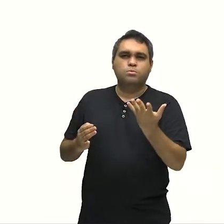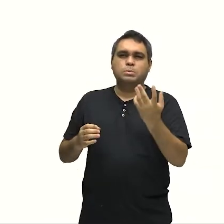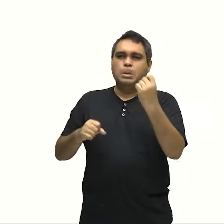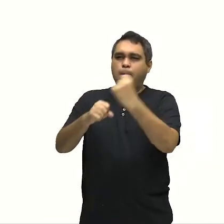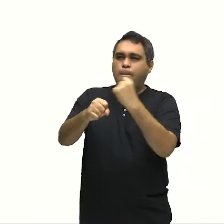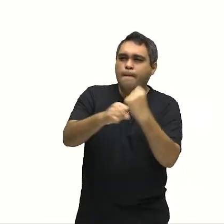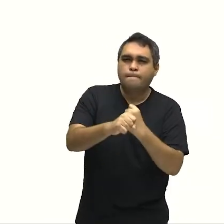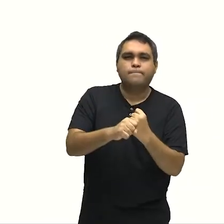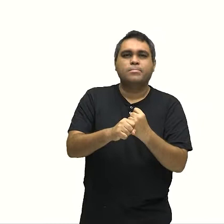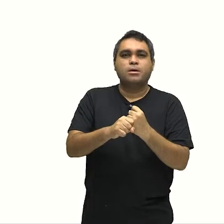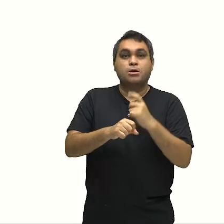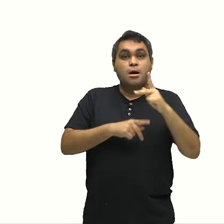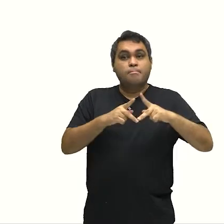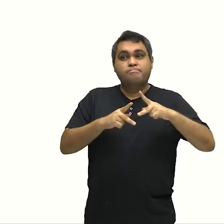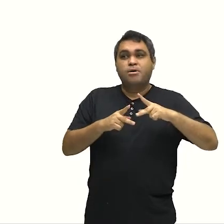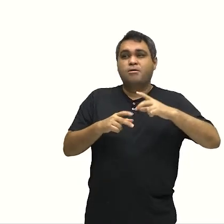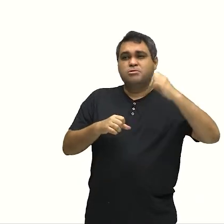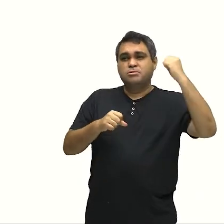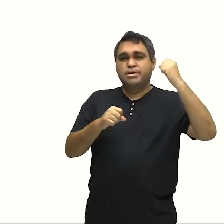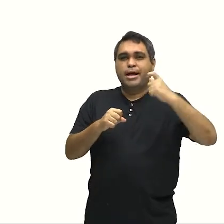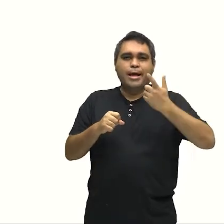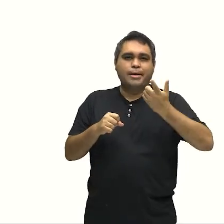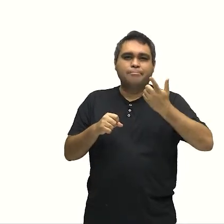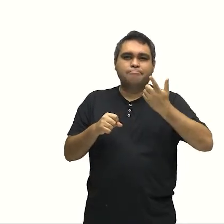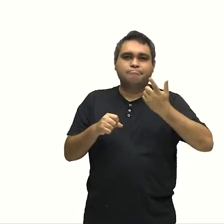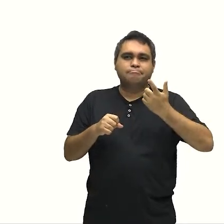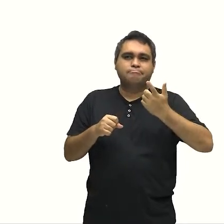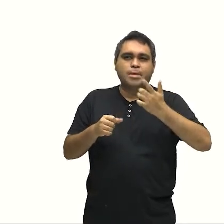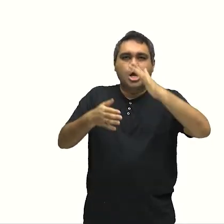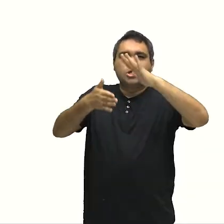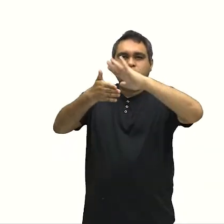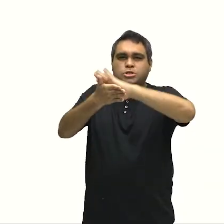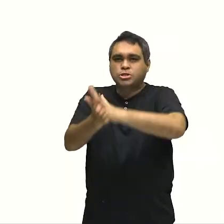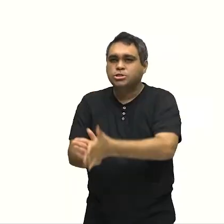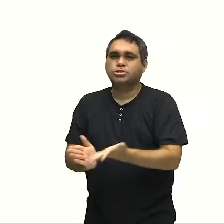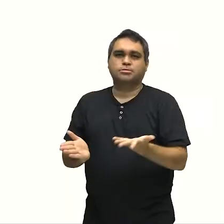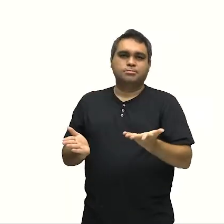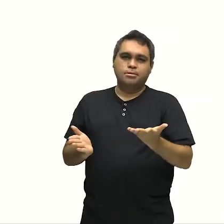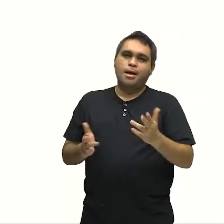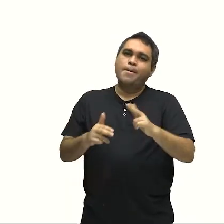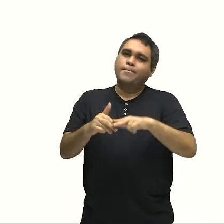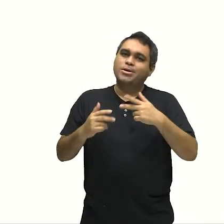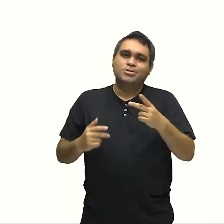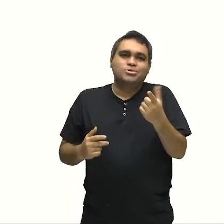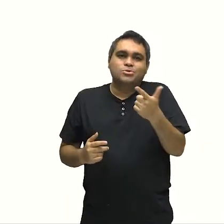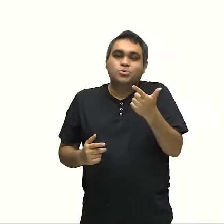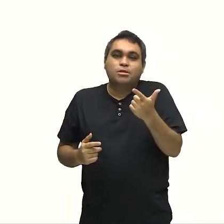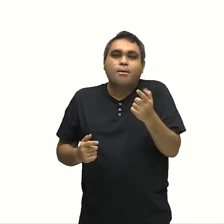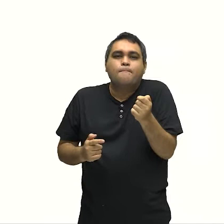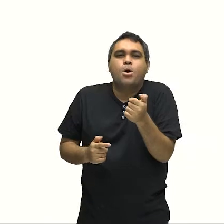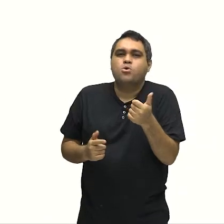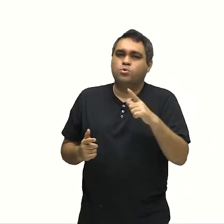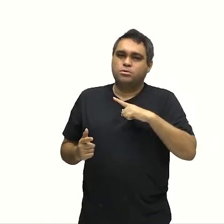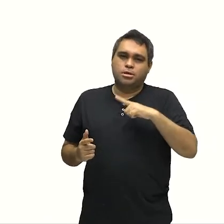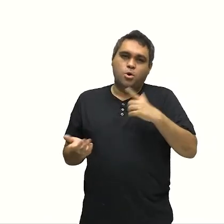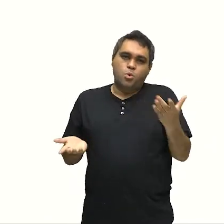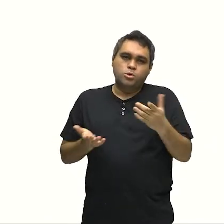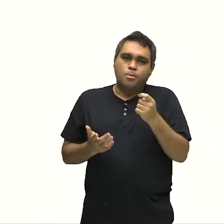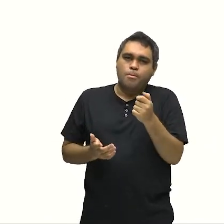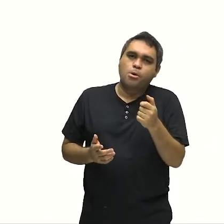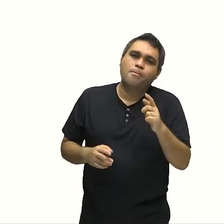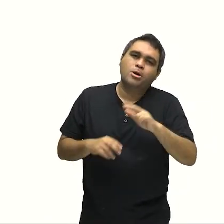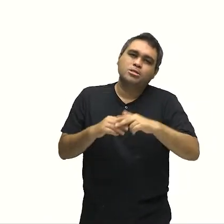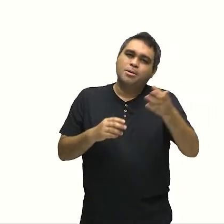Mas a gente vai ver aqui também que antes da gente falar dos caldeus, a gente estudou sobre os sumérios. Aí nós vimos também